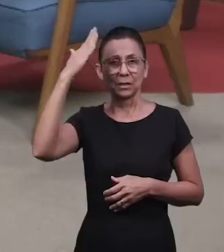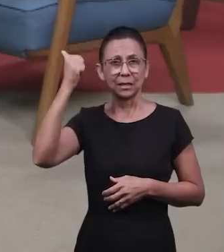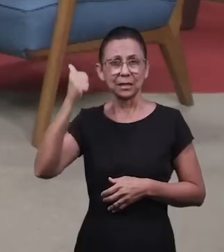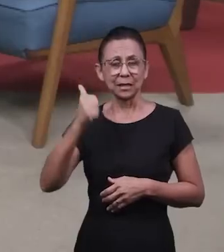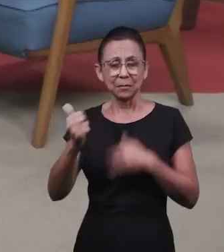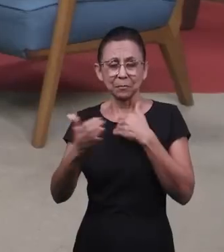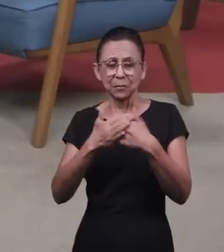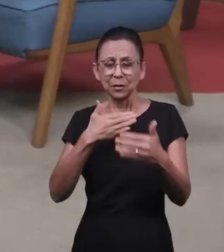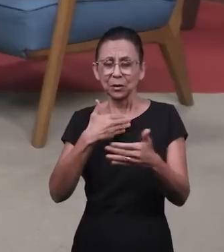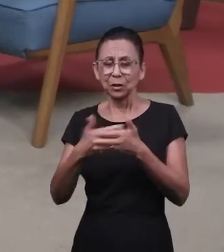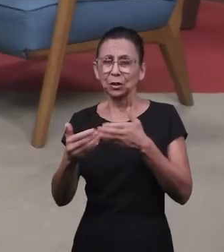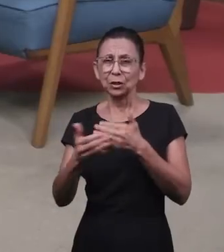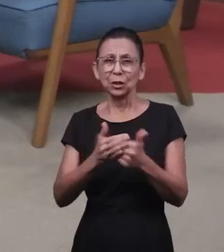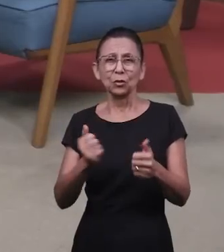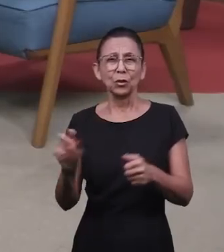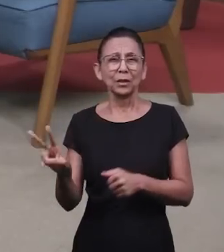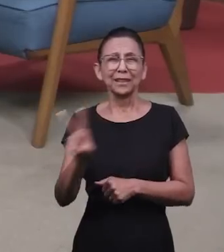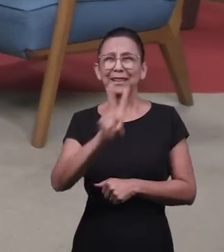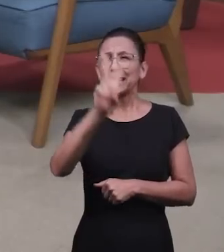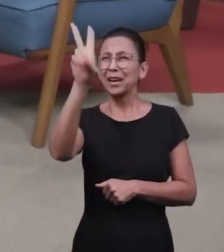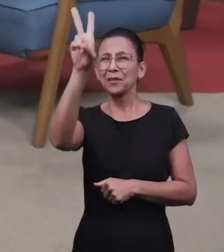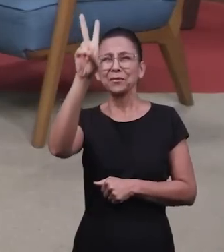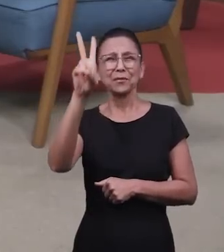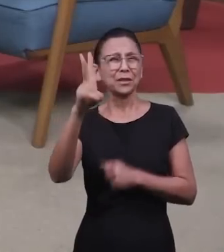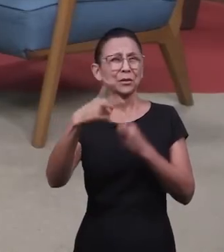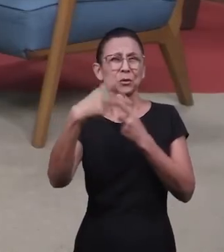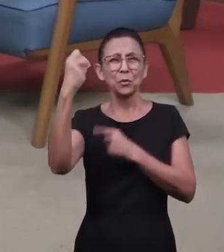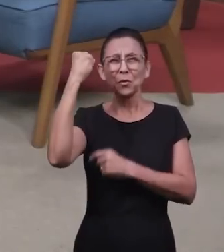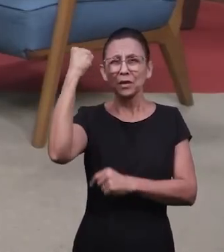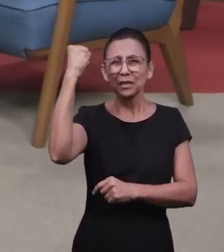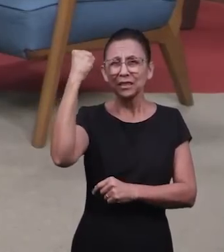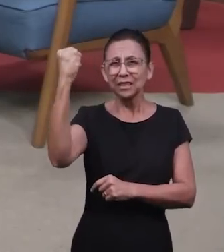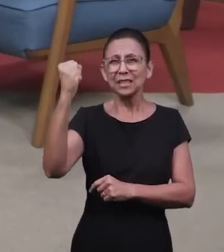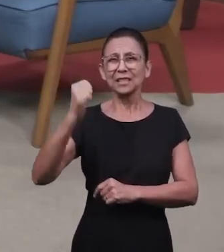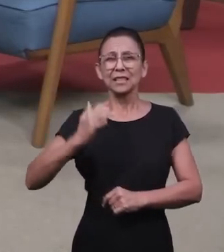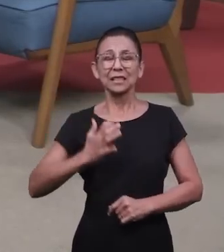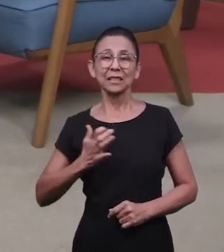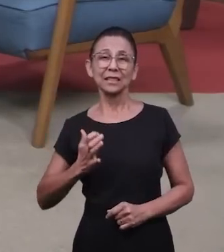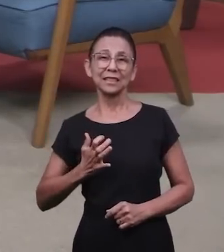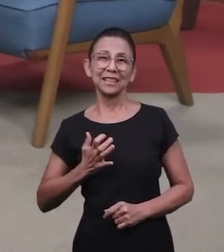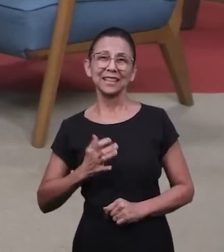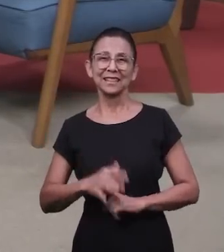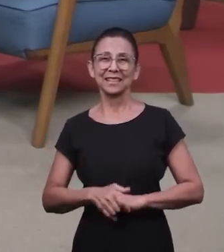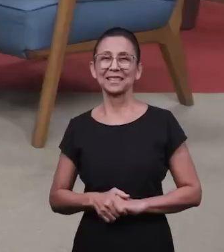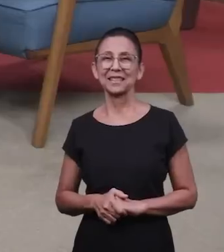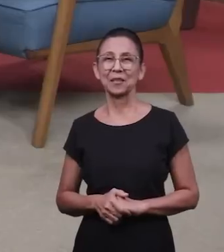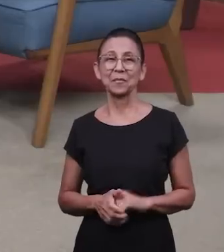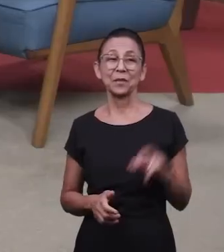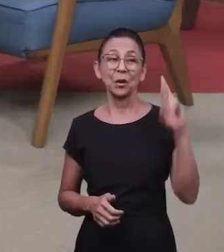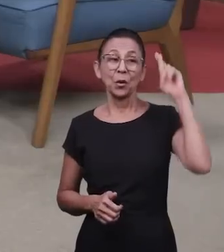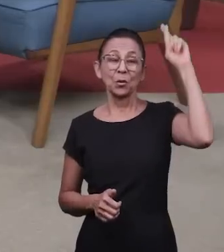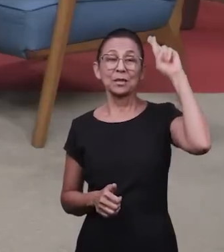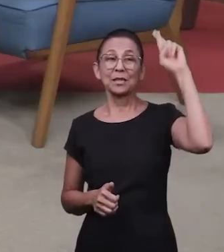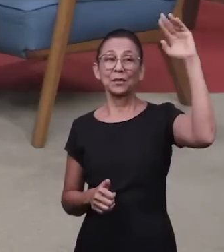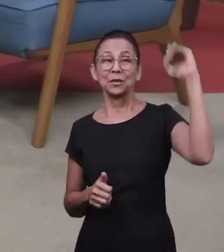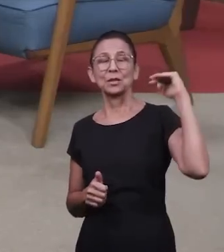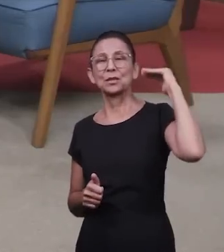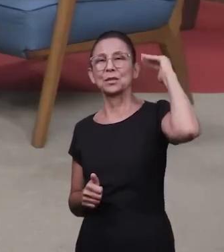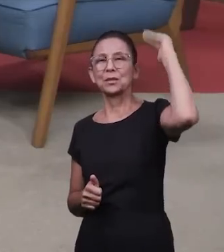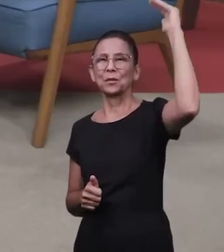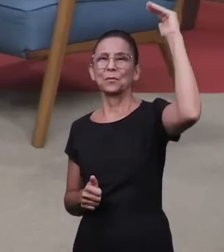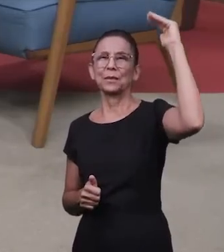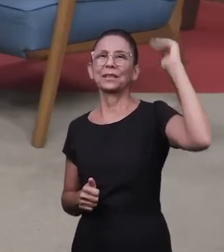de tudo, de qualquer momento de prazer, de conquista, de riqueza, está o Senhor na sua vida, o